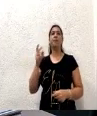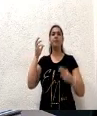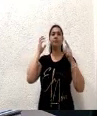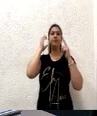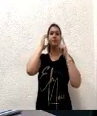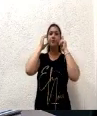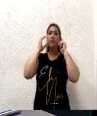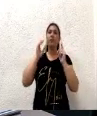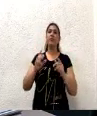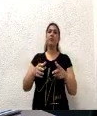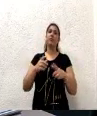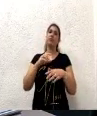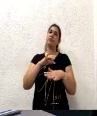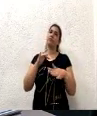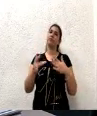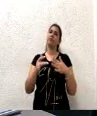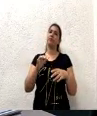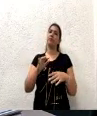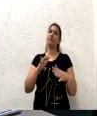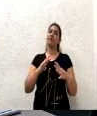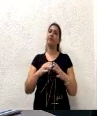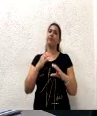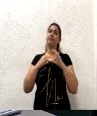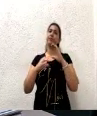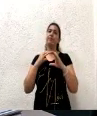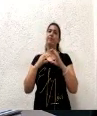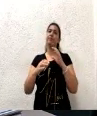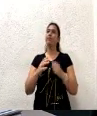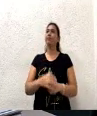pelos meios de comunicação.